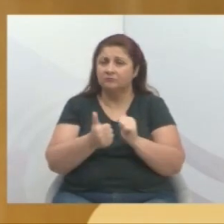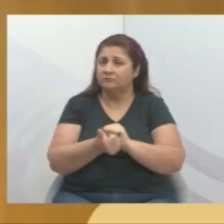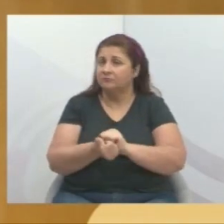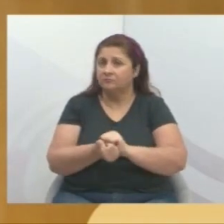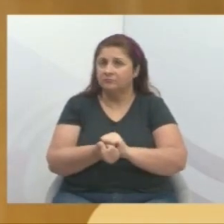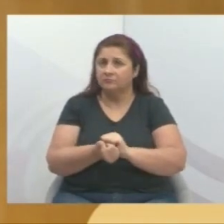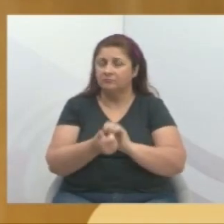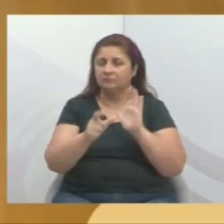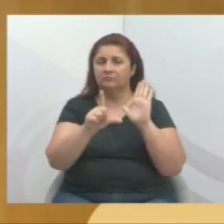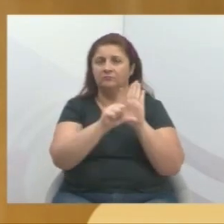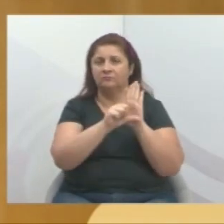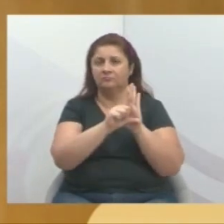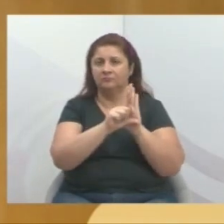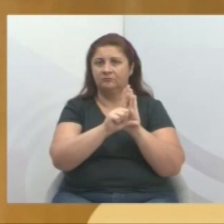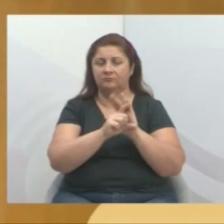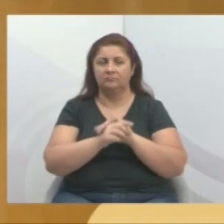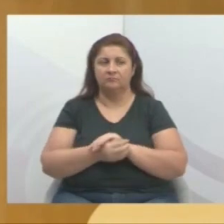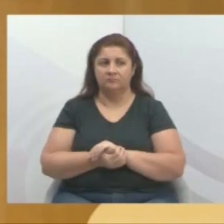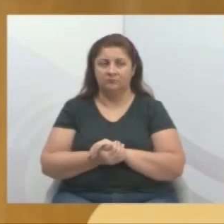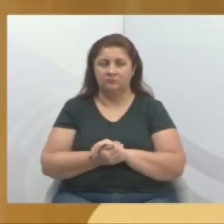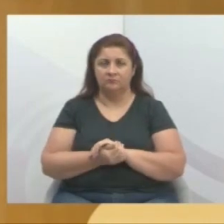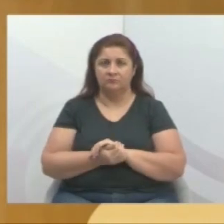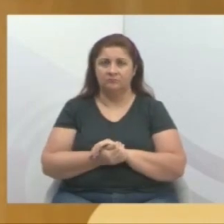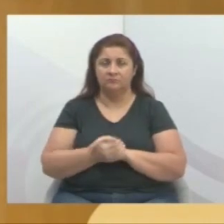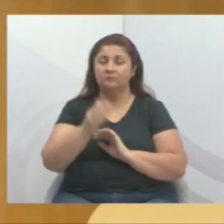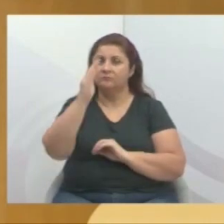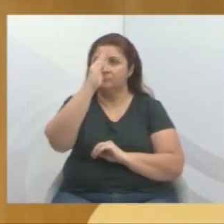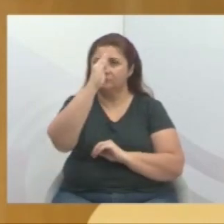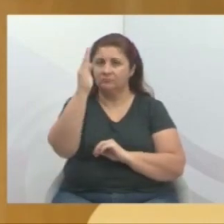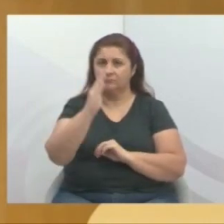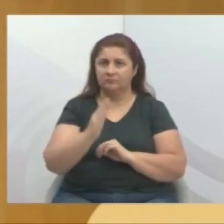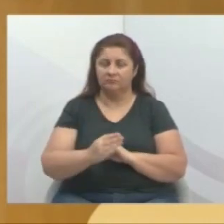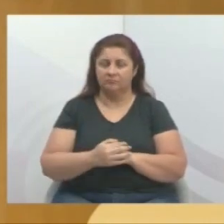a uma lei federal